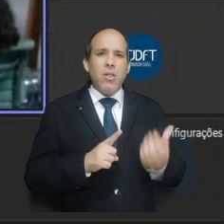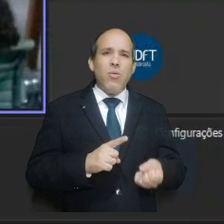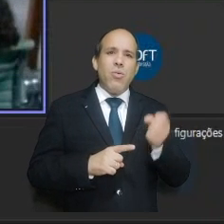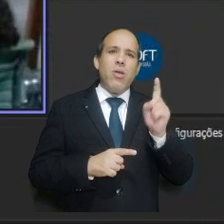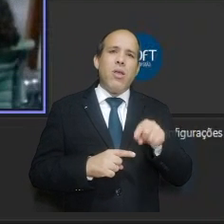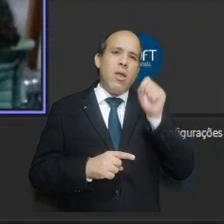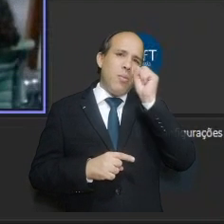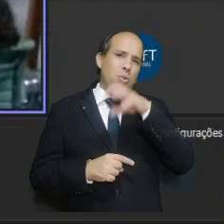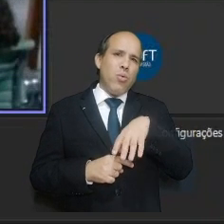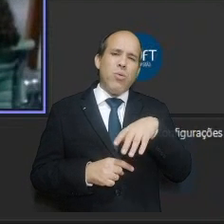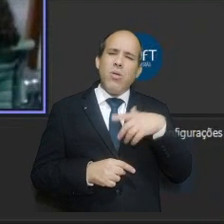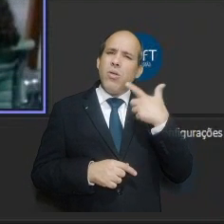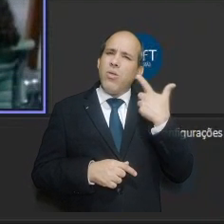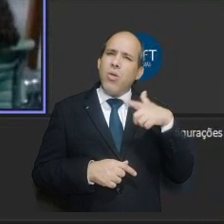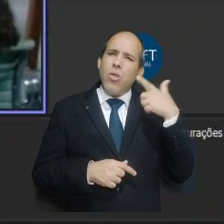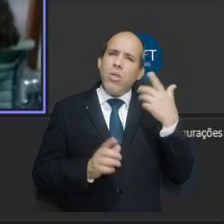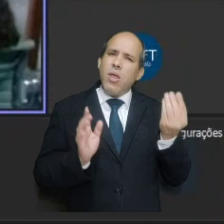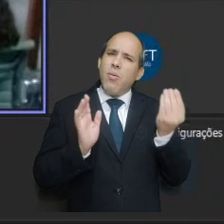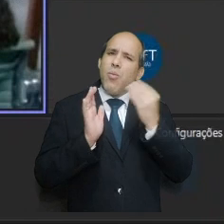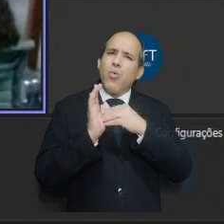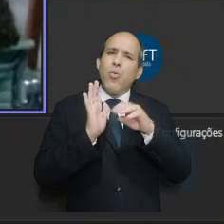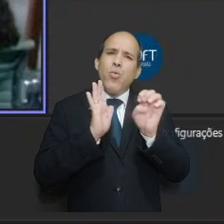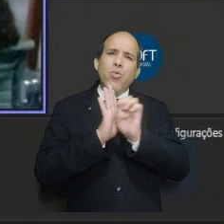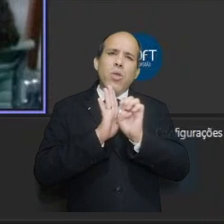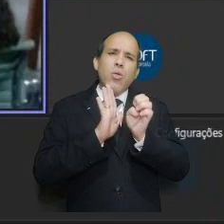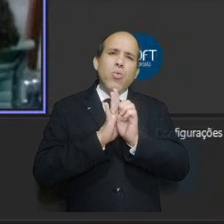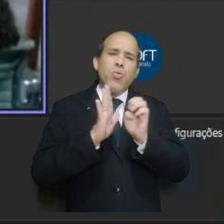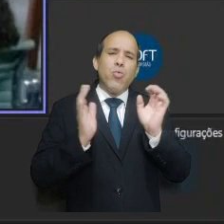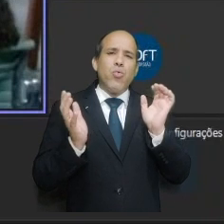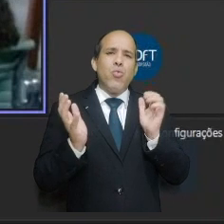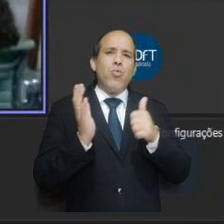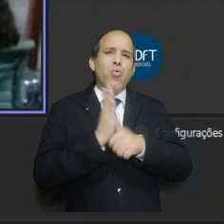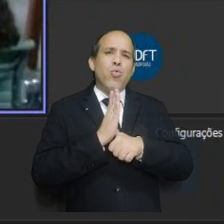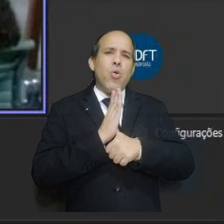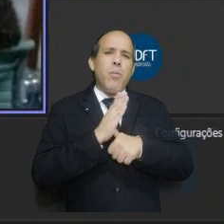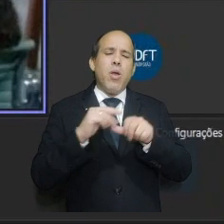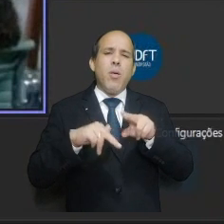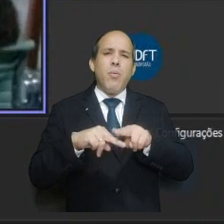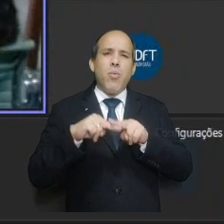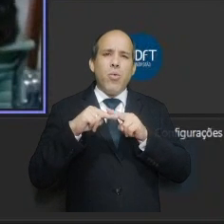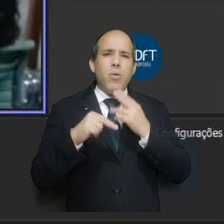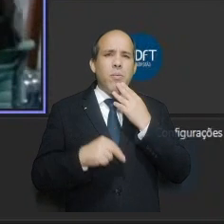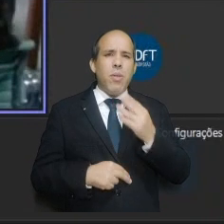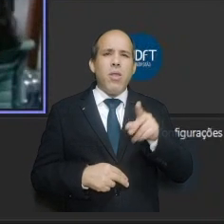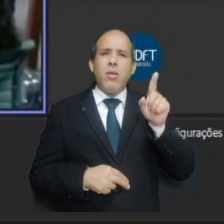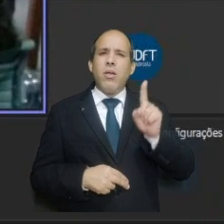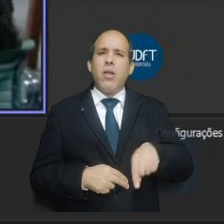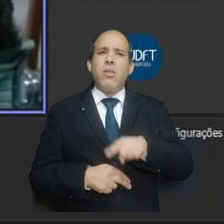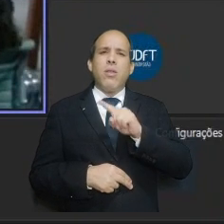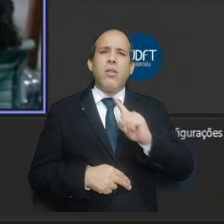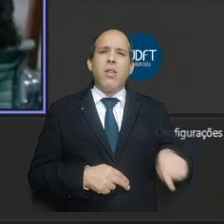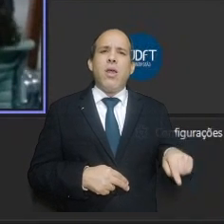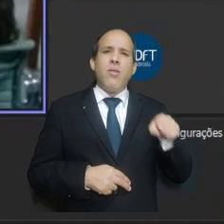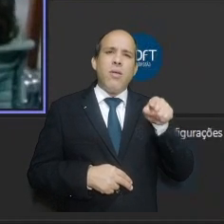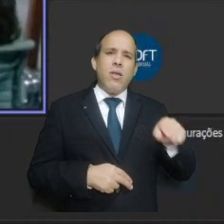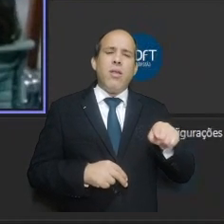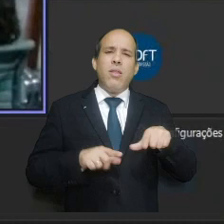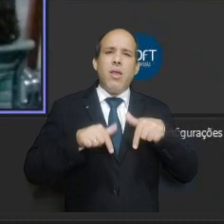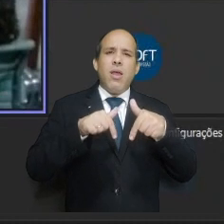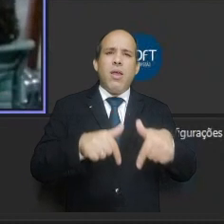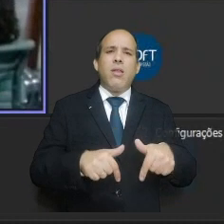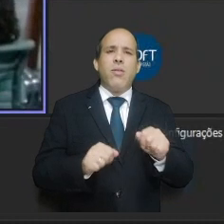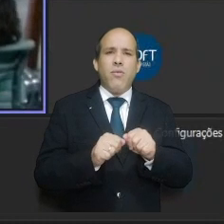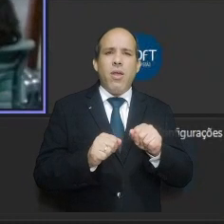parcialmente. Isso é um absurdo, isso não tem previsão no estatuto do clube e, por essa razão, eu peço também